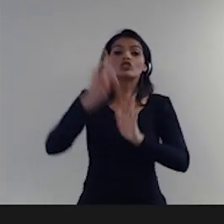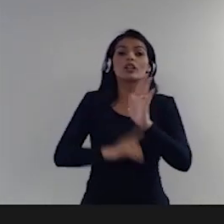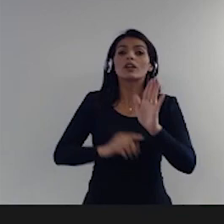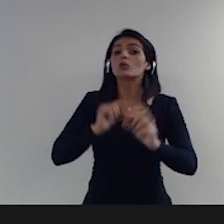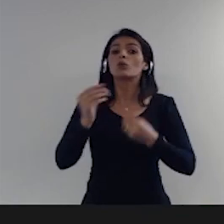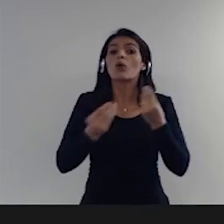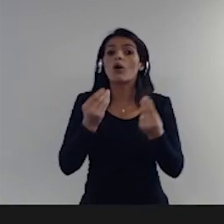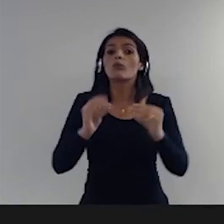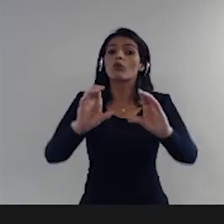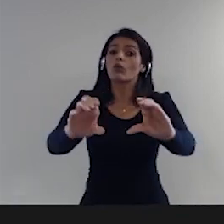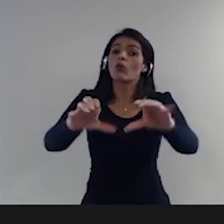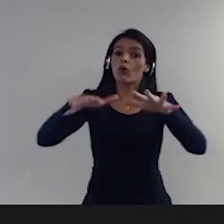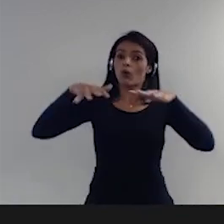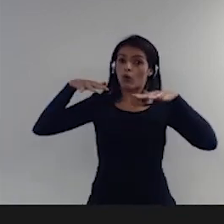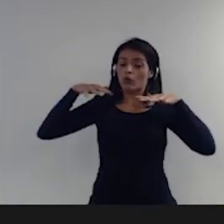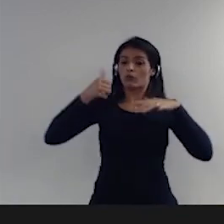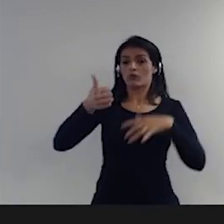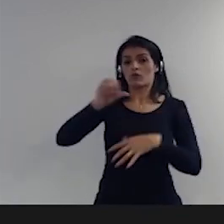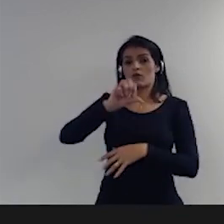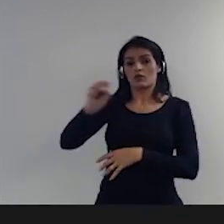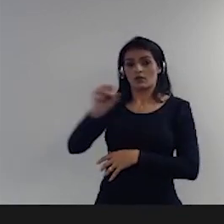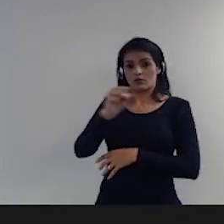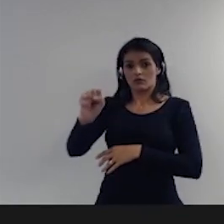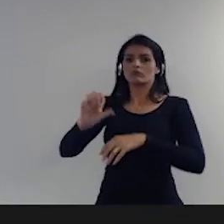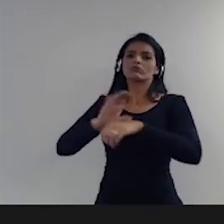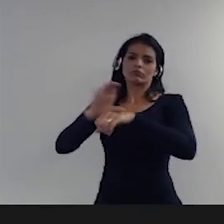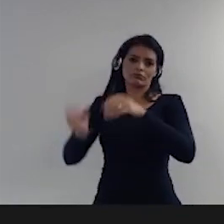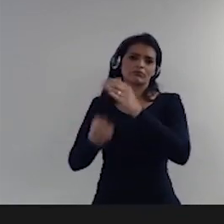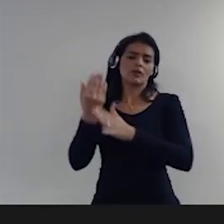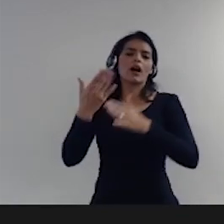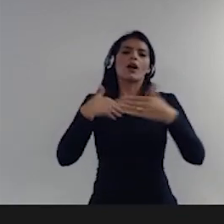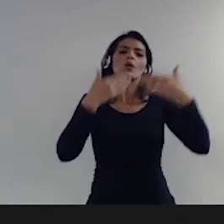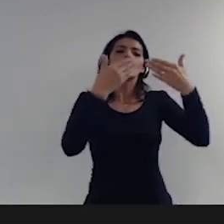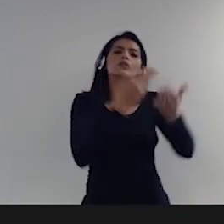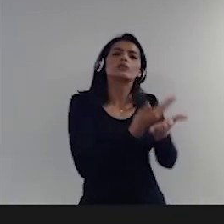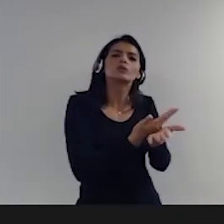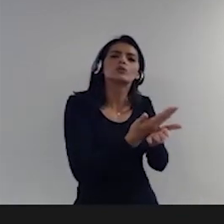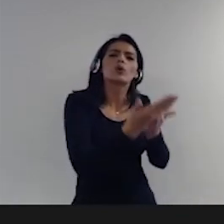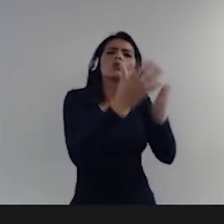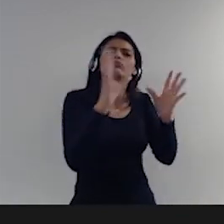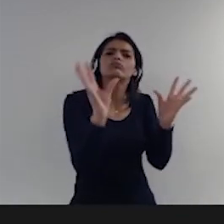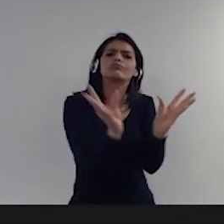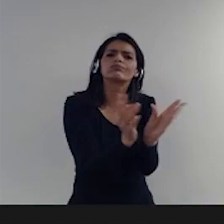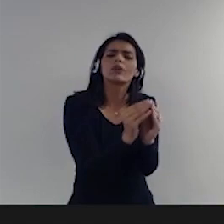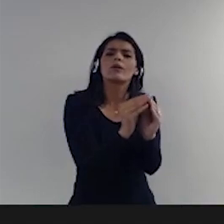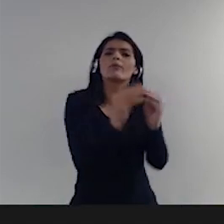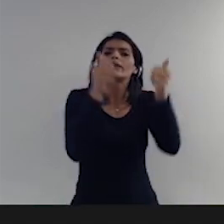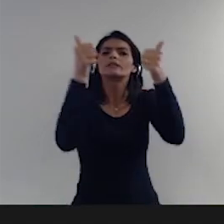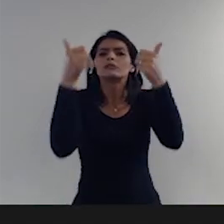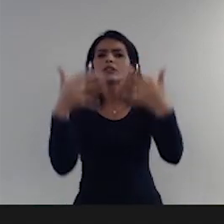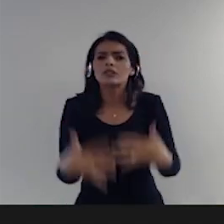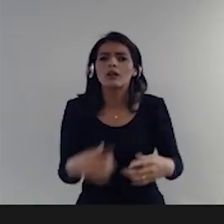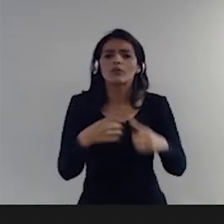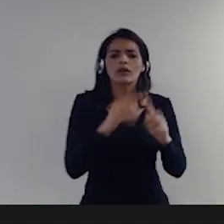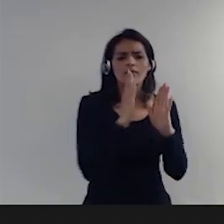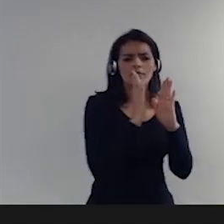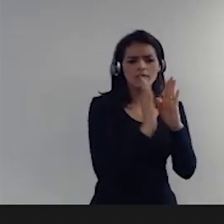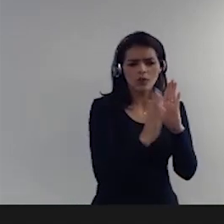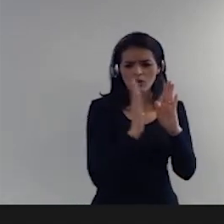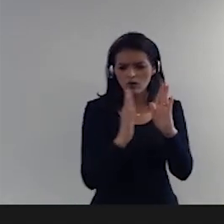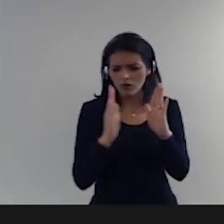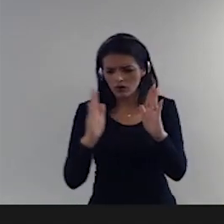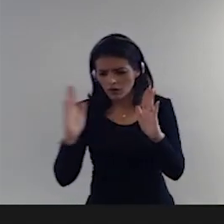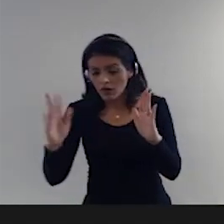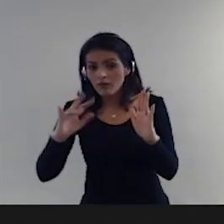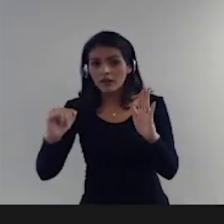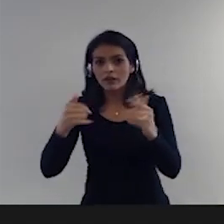essa introdução para explicar por que a cada momento nós vemos haver um